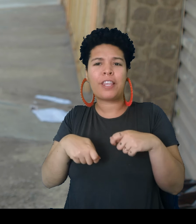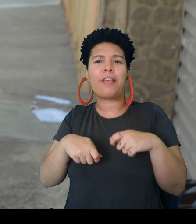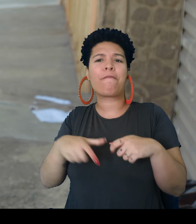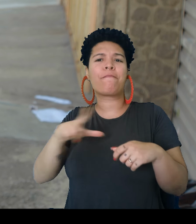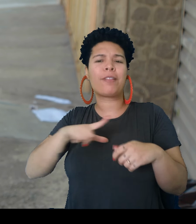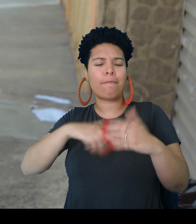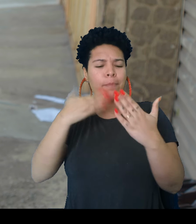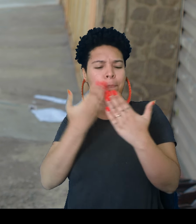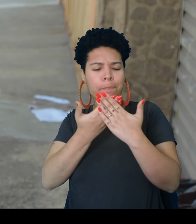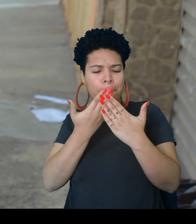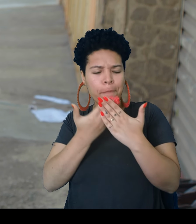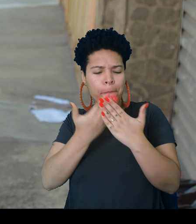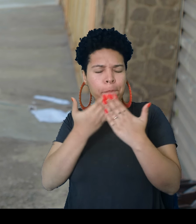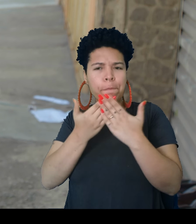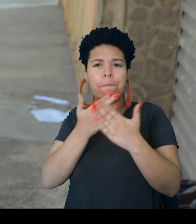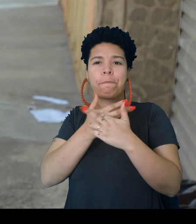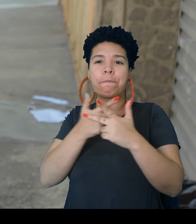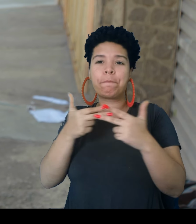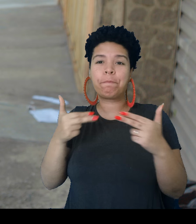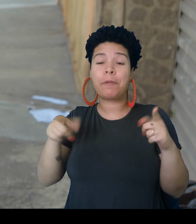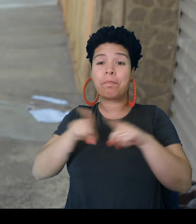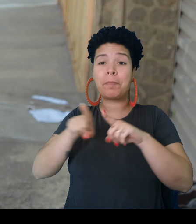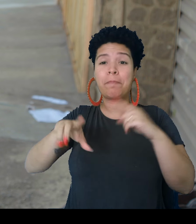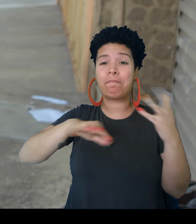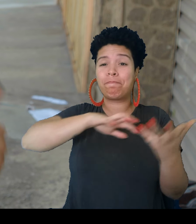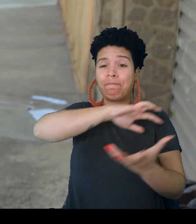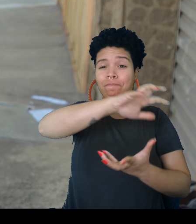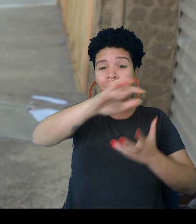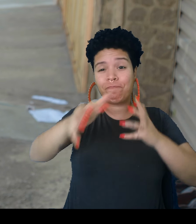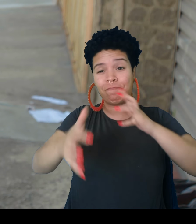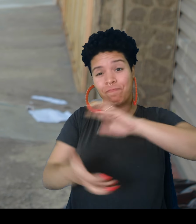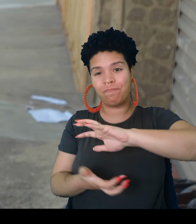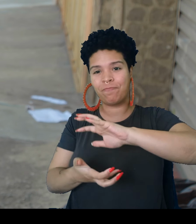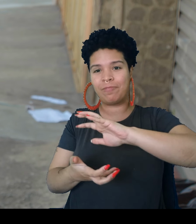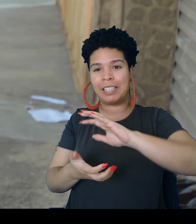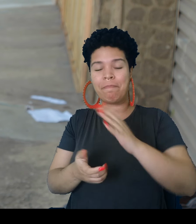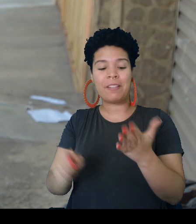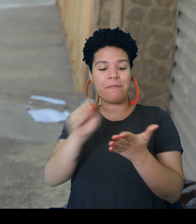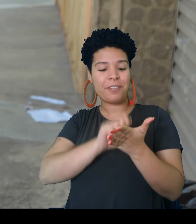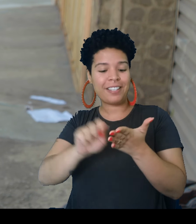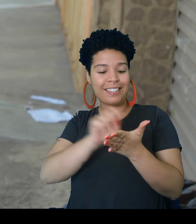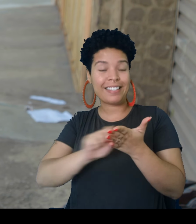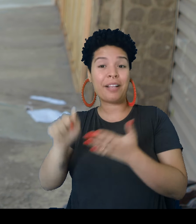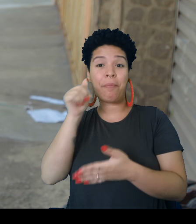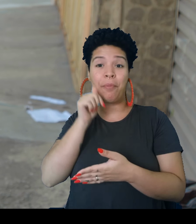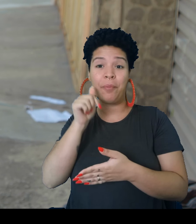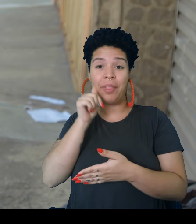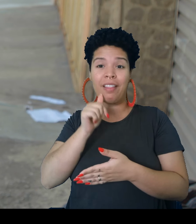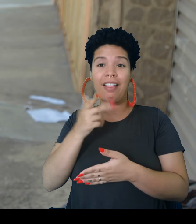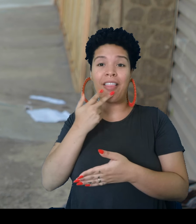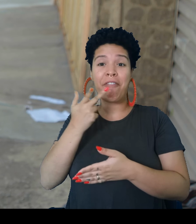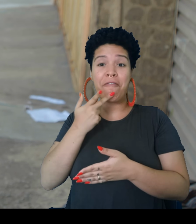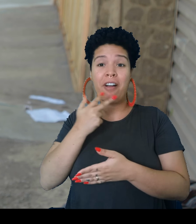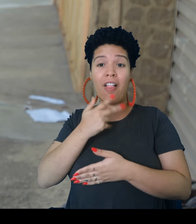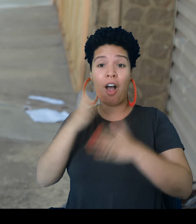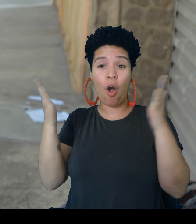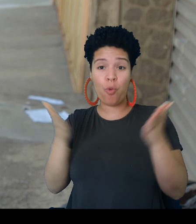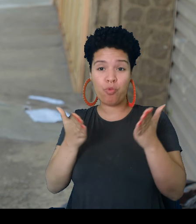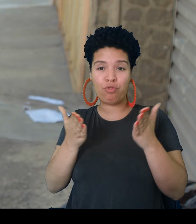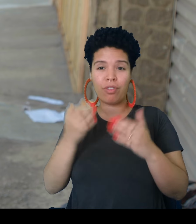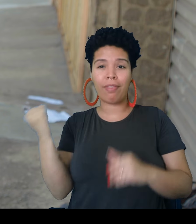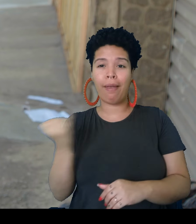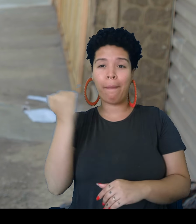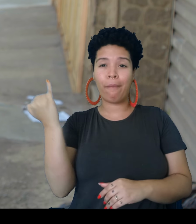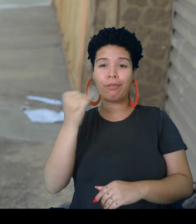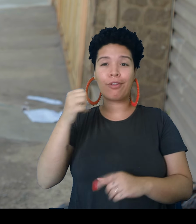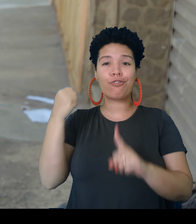também de distorções e difamações, foi escrita pela mulher que nós vamos falar hoje. Uma escritora importantíssima para o feminismo